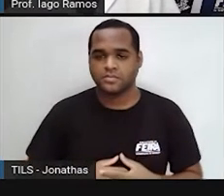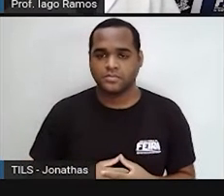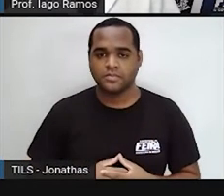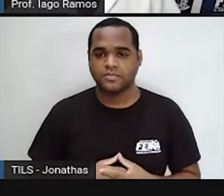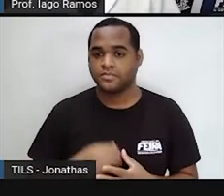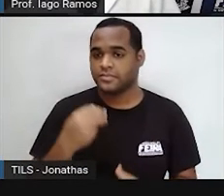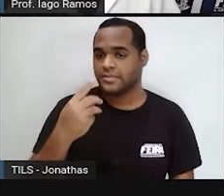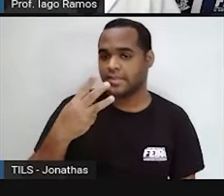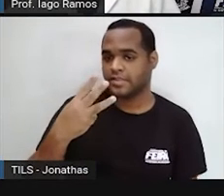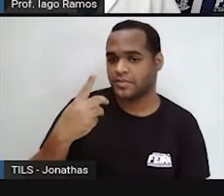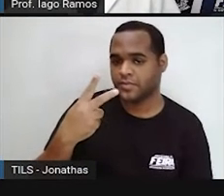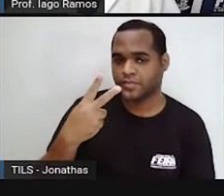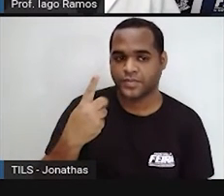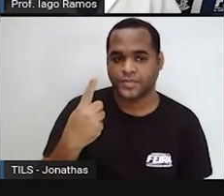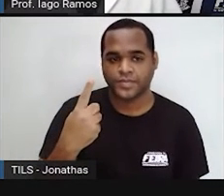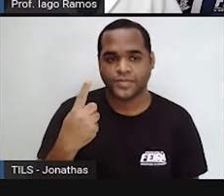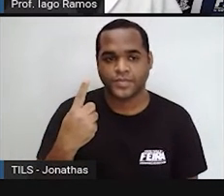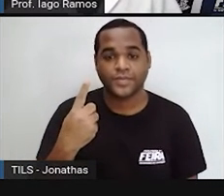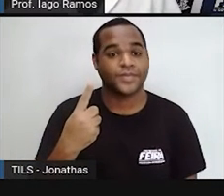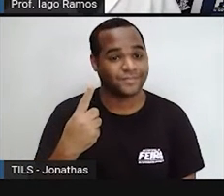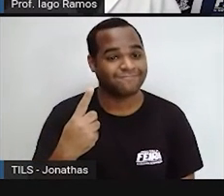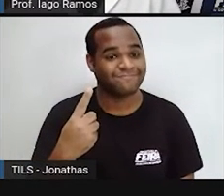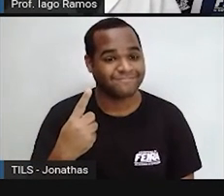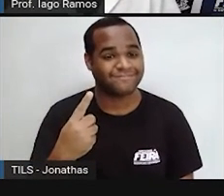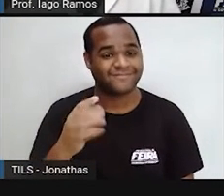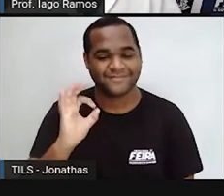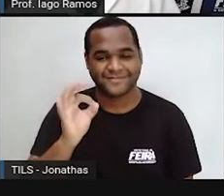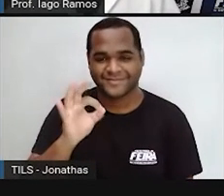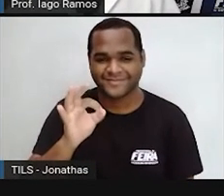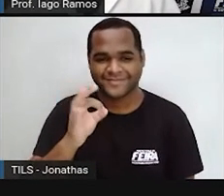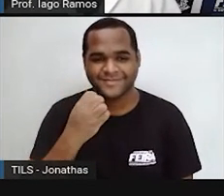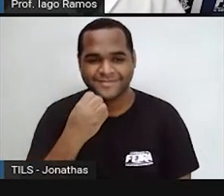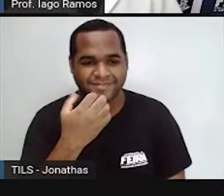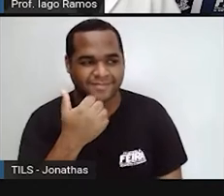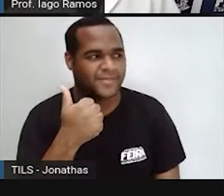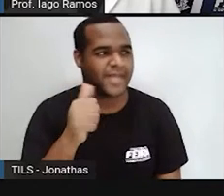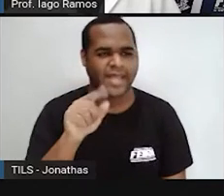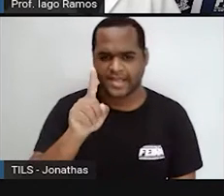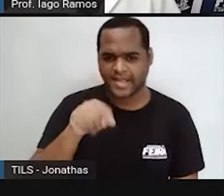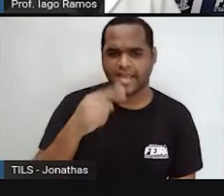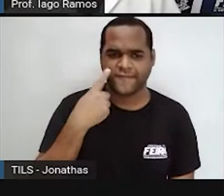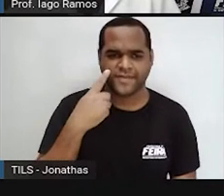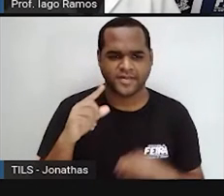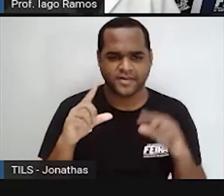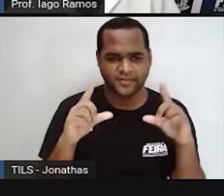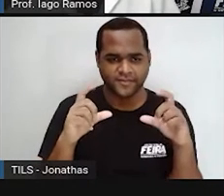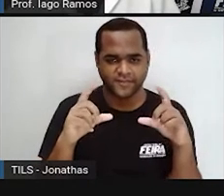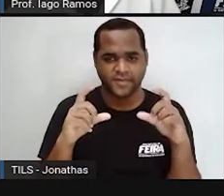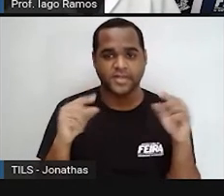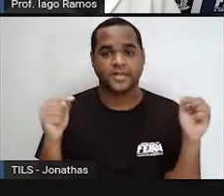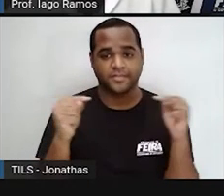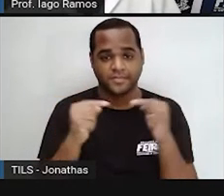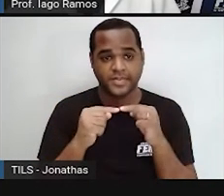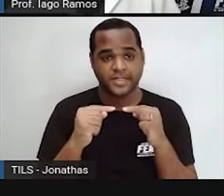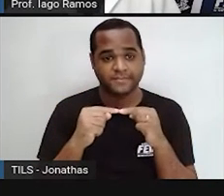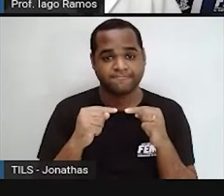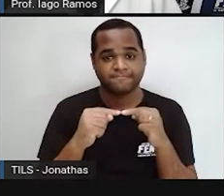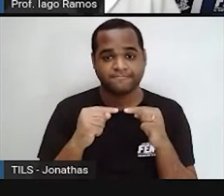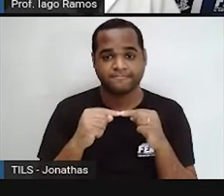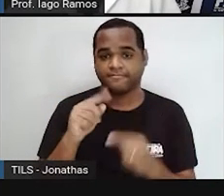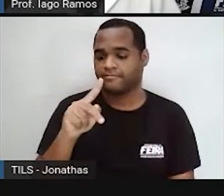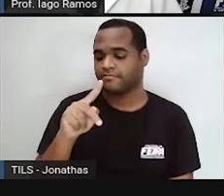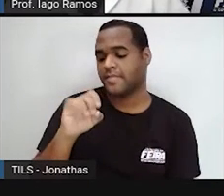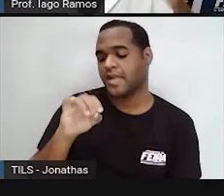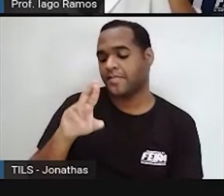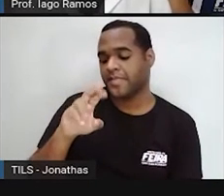3 2 1 É isso aí aquela figura assim ali né é